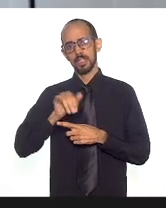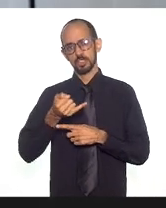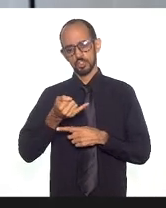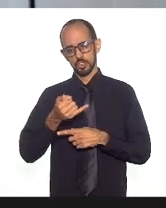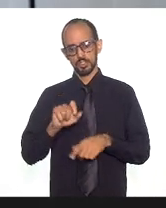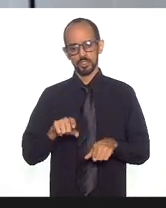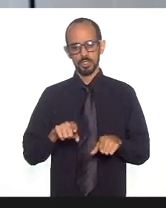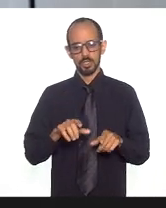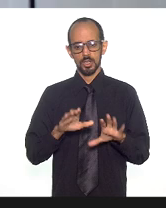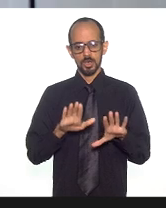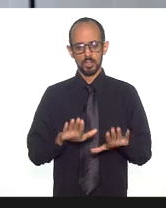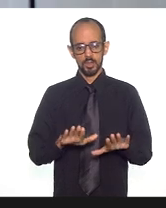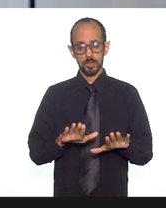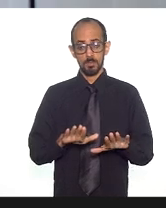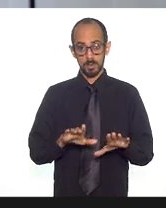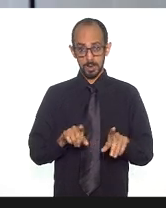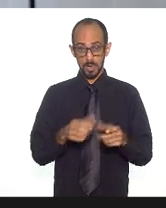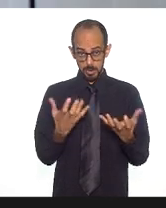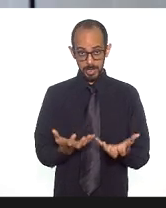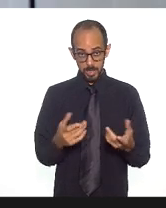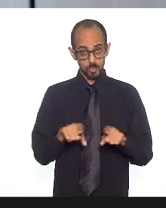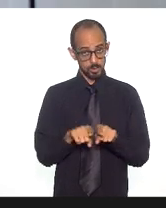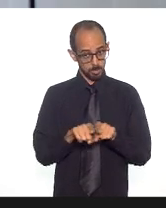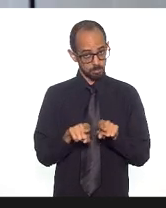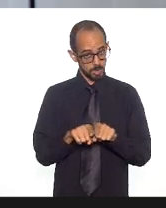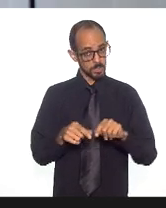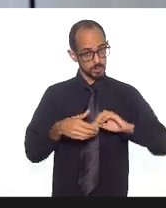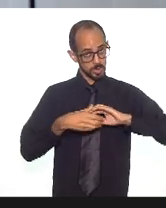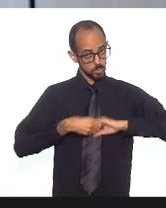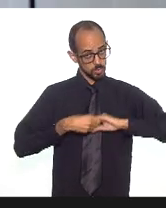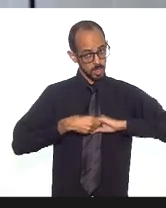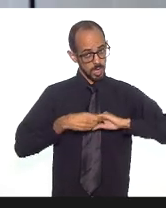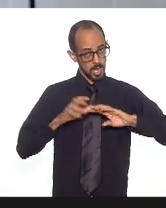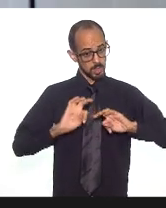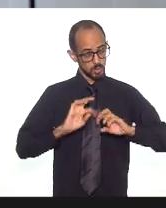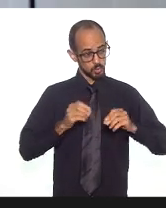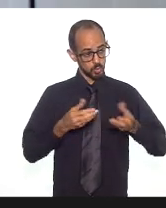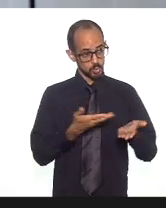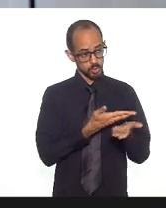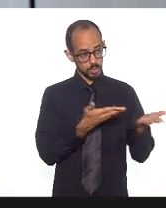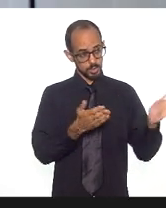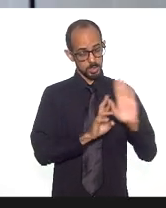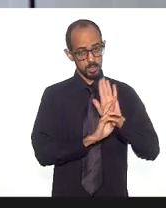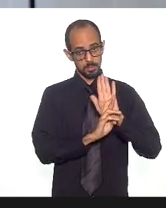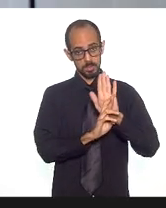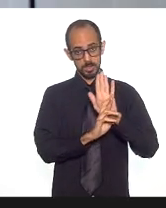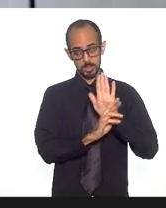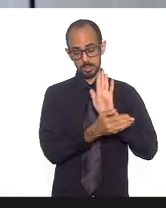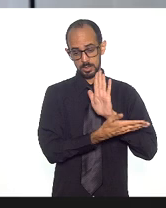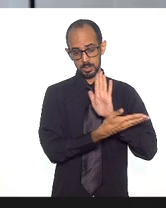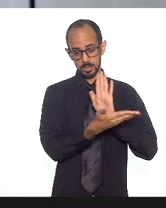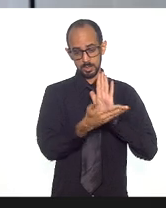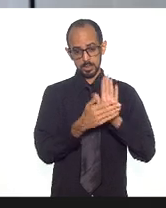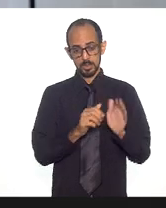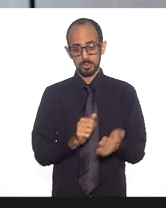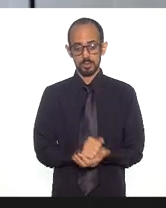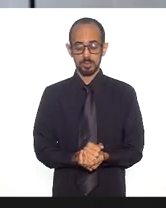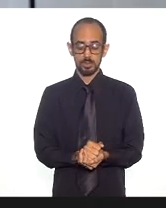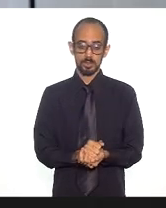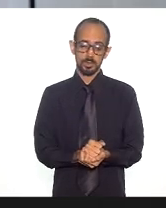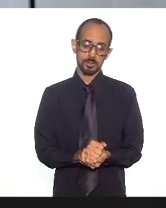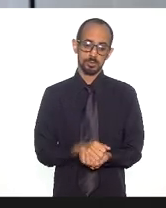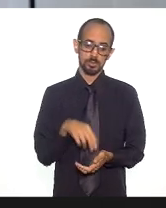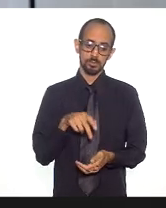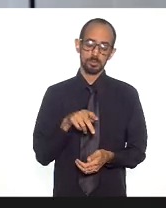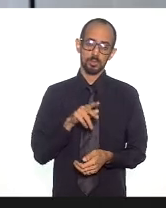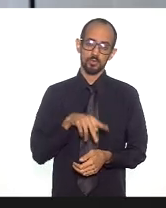de saudar todos aqui presentes, os membros dos diversos coletivos, estudantis e de professores, né,